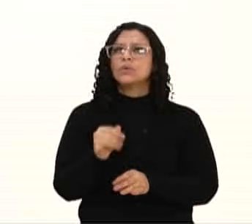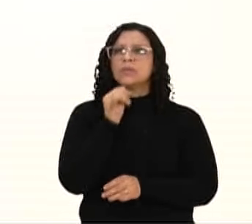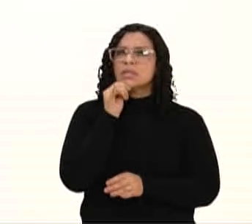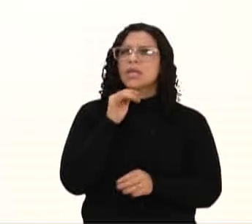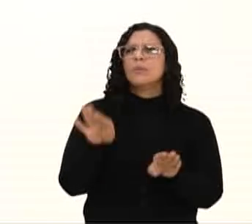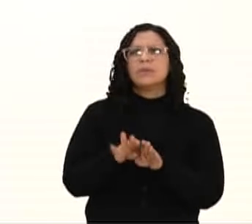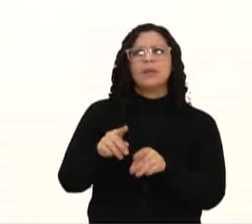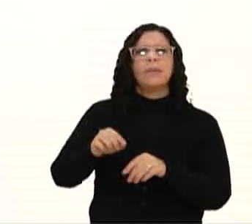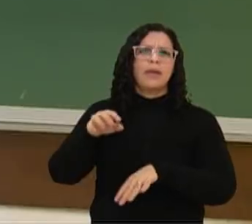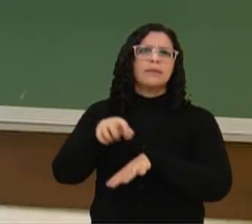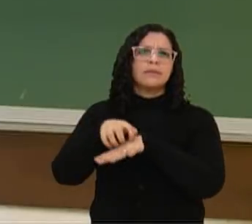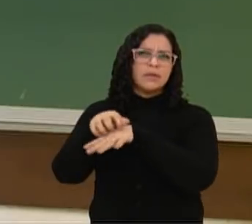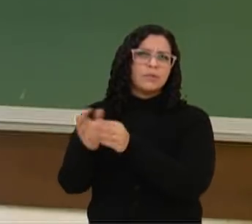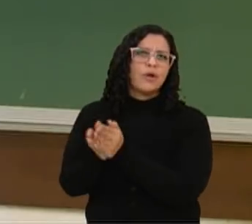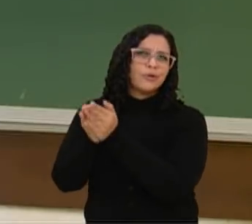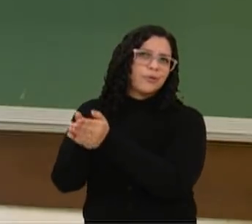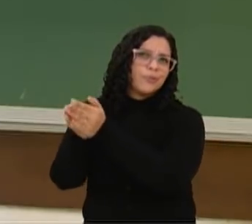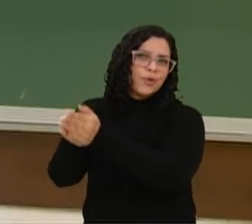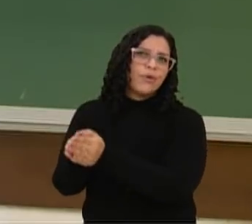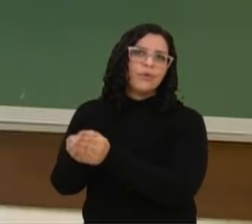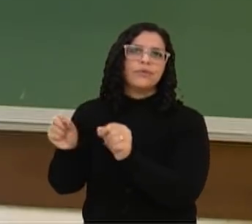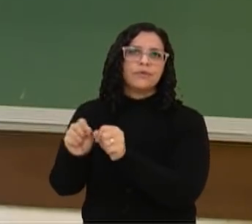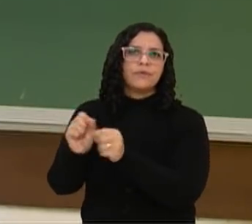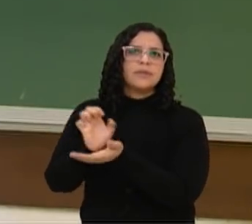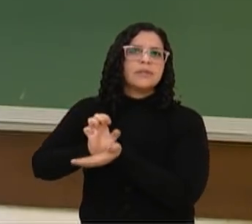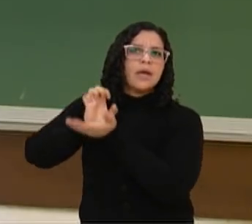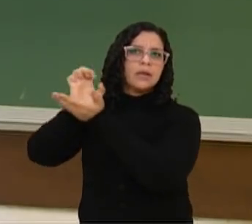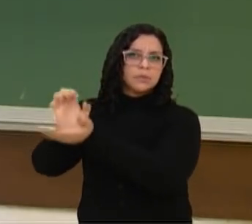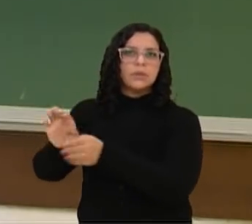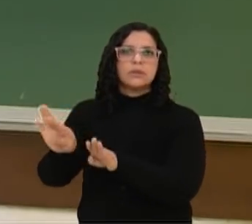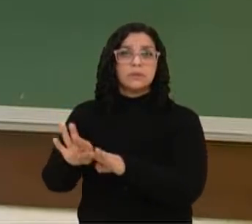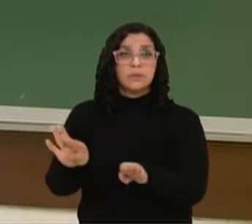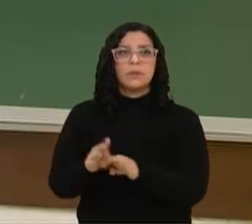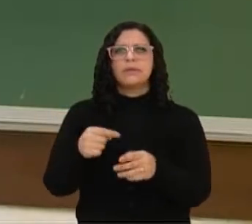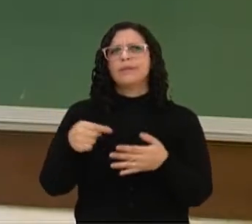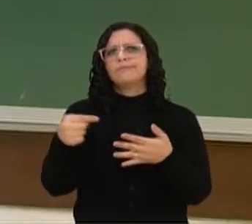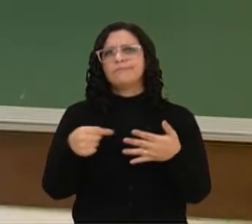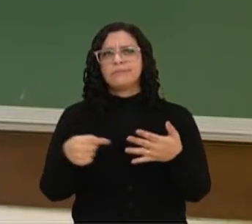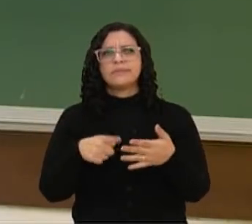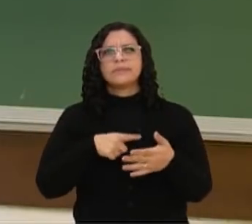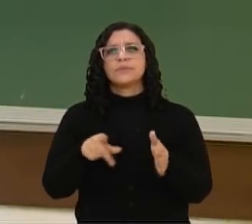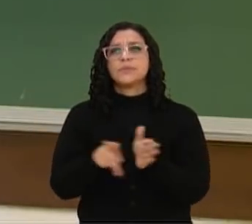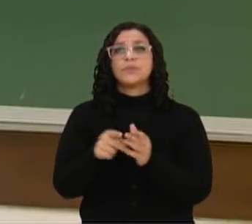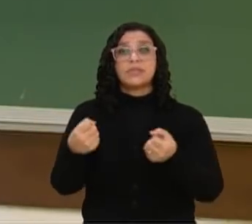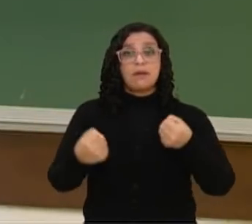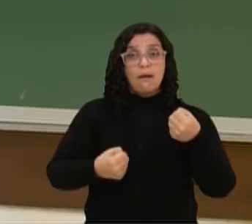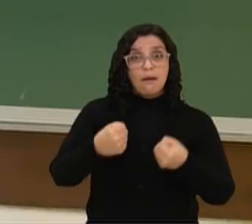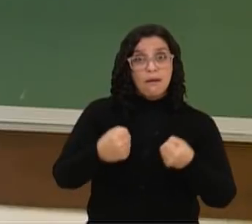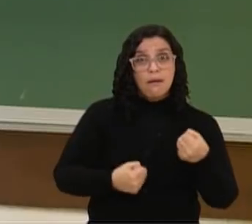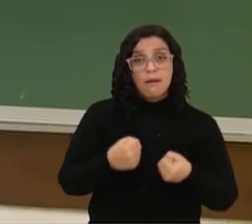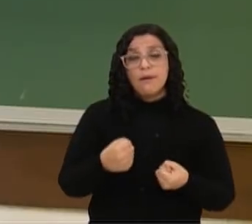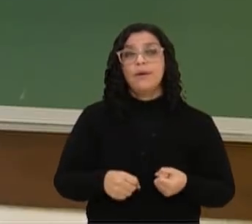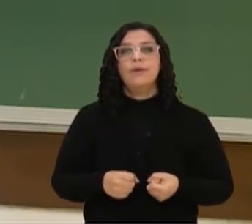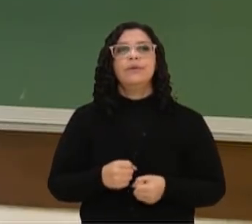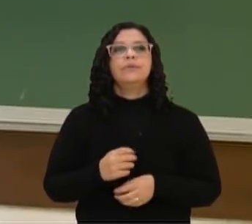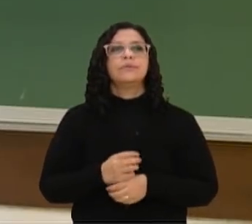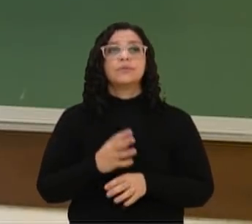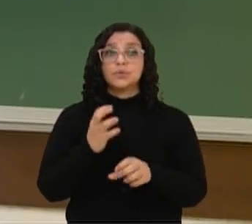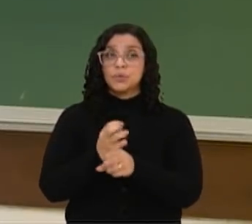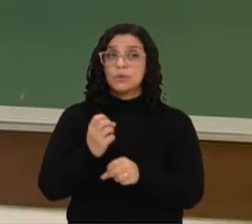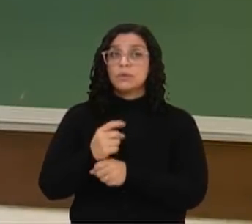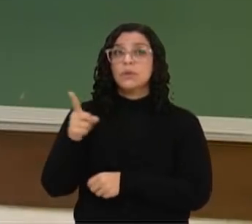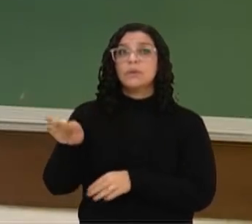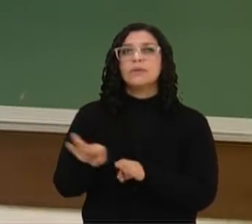foi transportado pelo Porto de Paranaguá. Entre outras coisas ali, veículos, numa grande